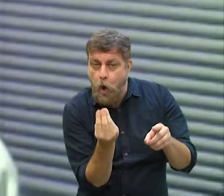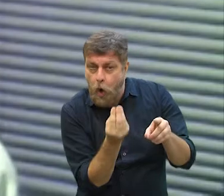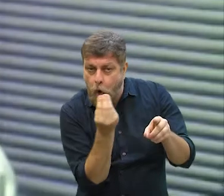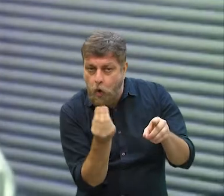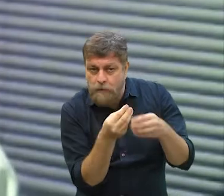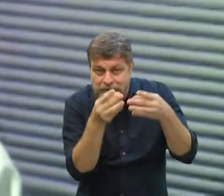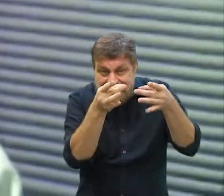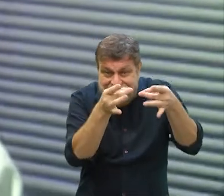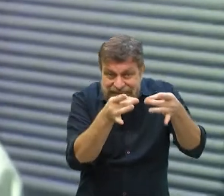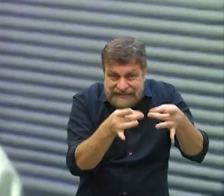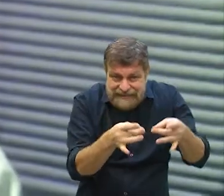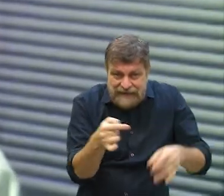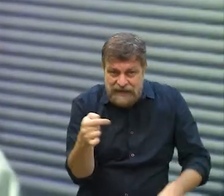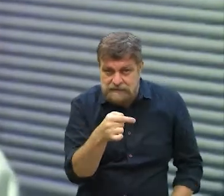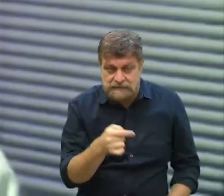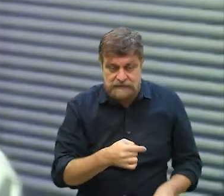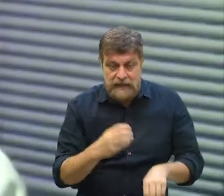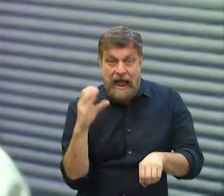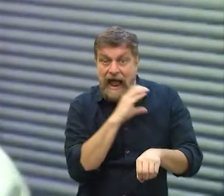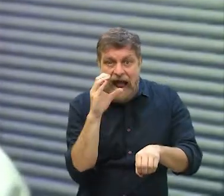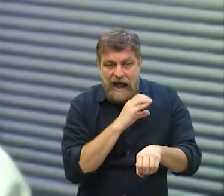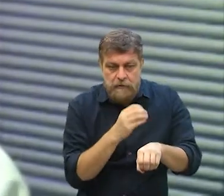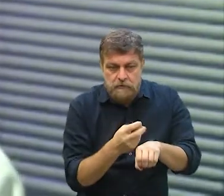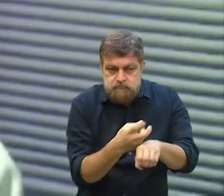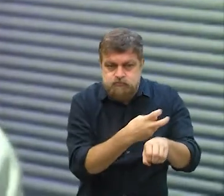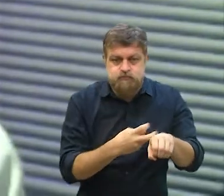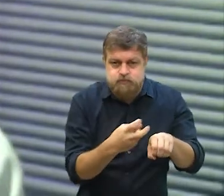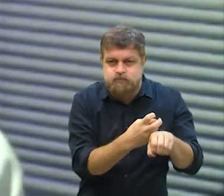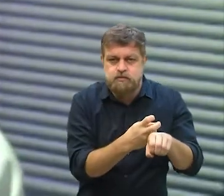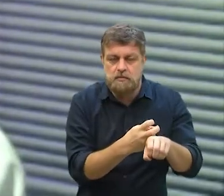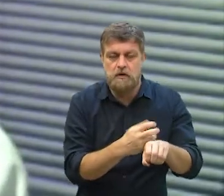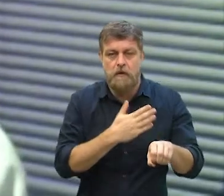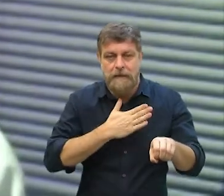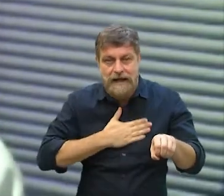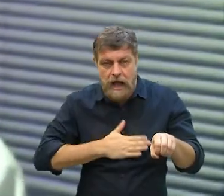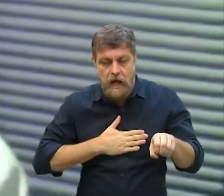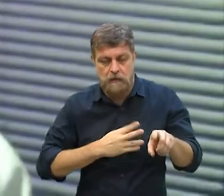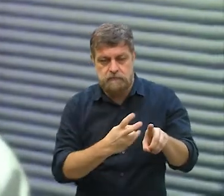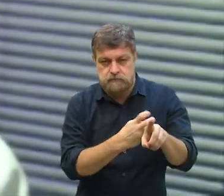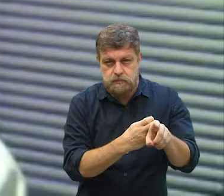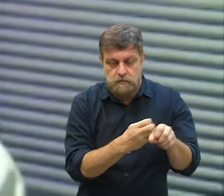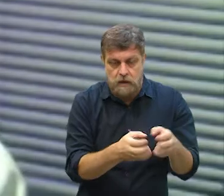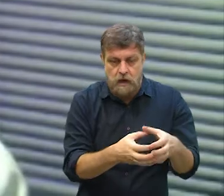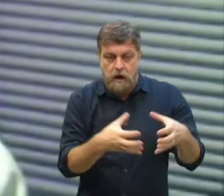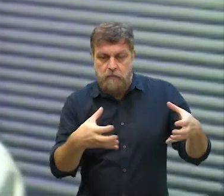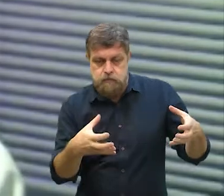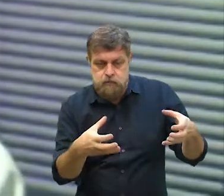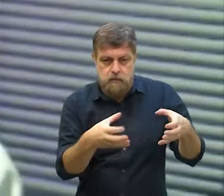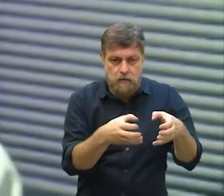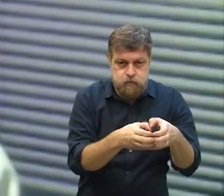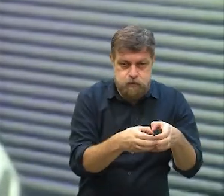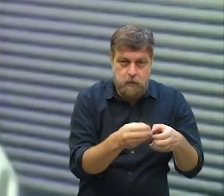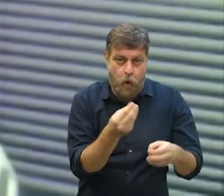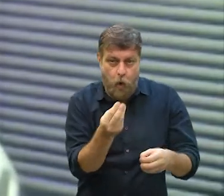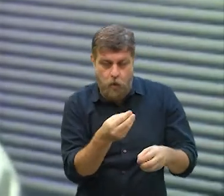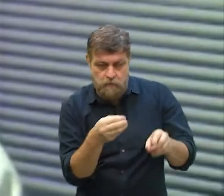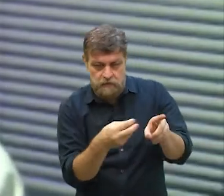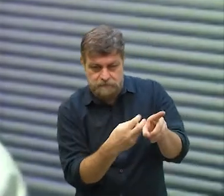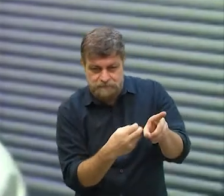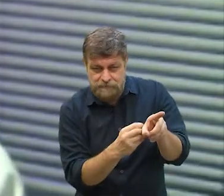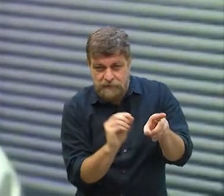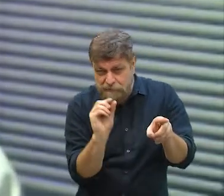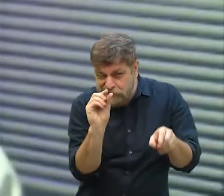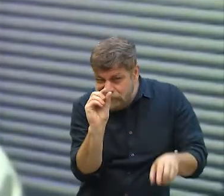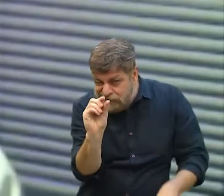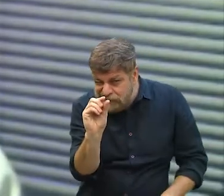desse câncer, saber se ele é um câncer mais agressivo, o menos agressivo, a extensão dele dentro daquela próstata, se